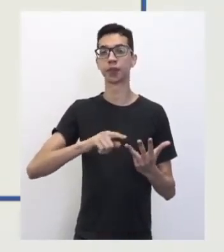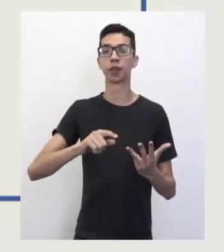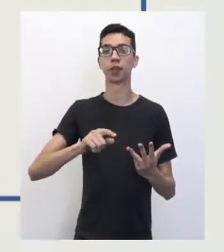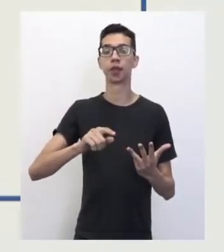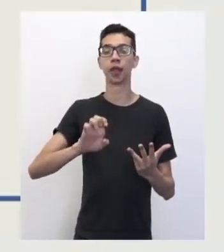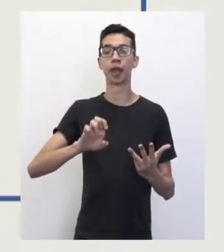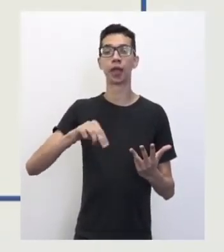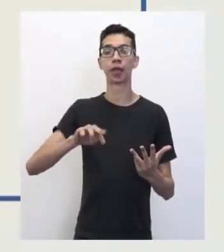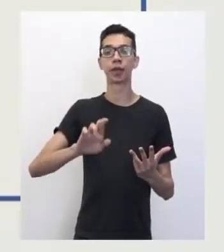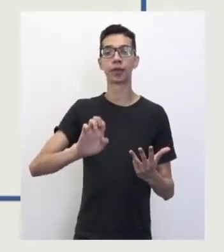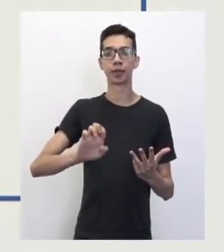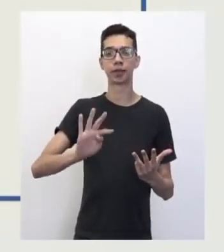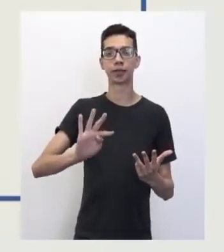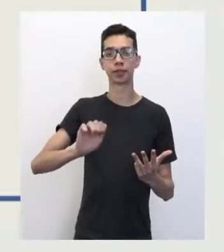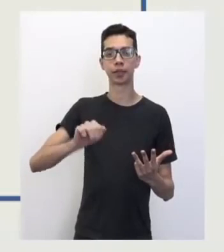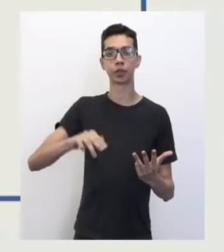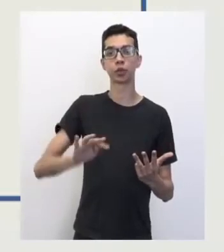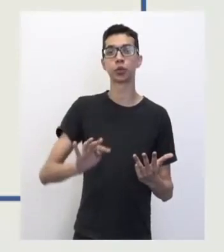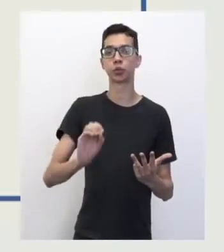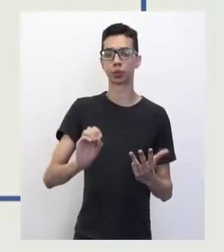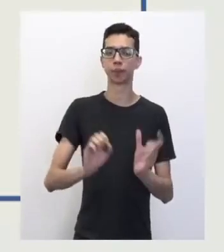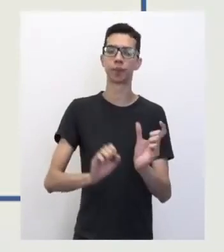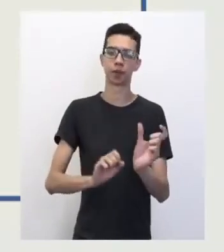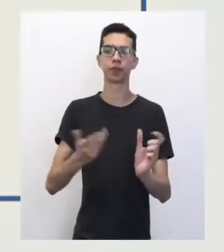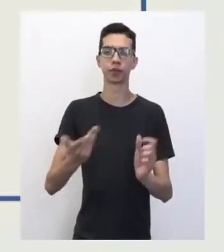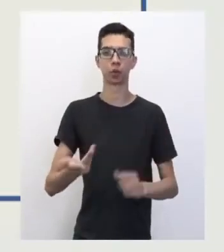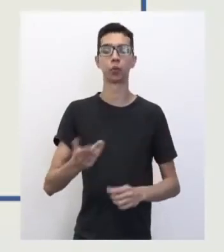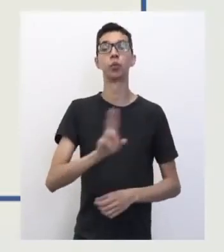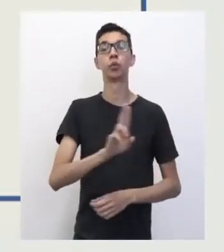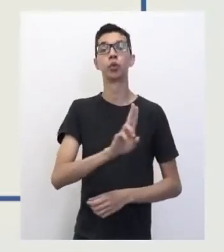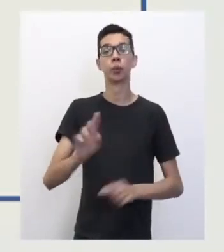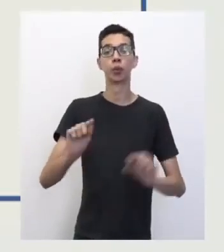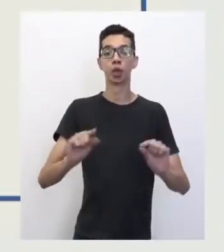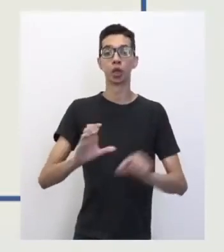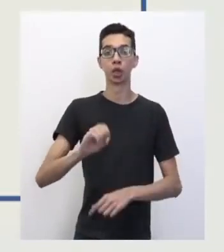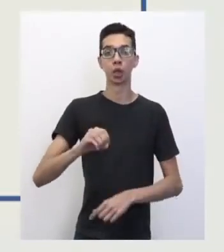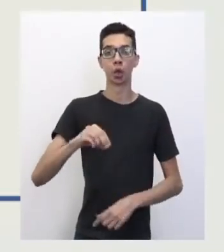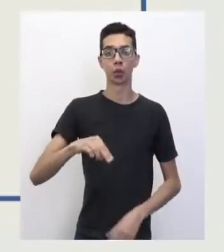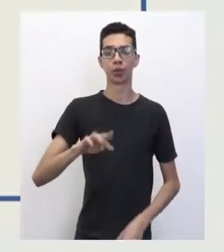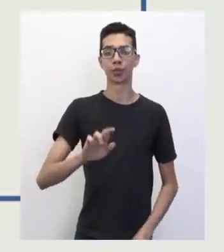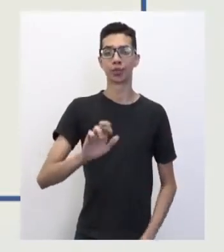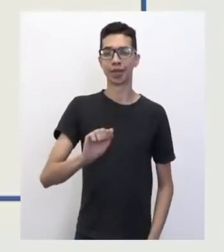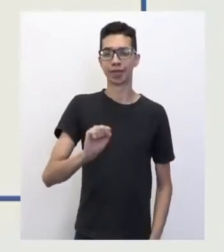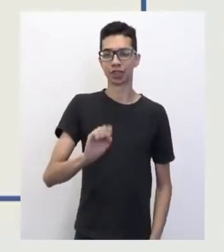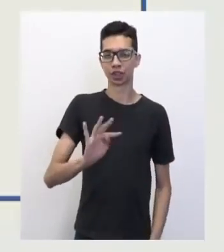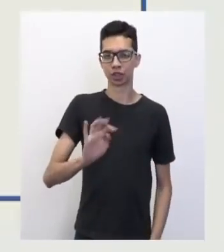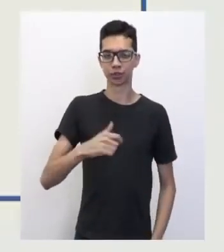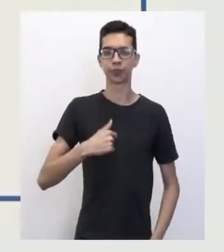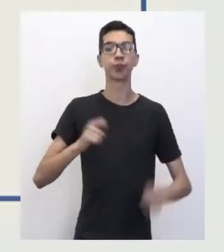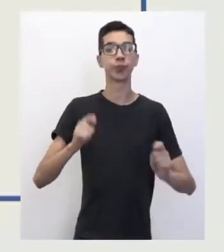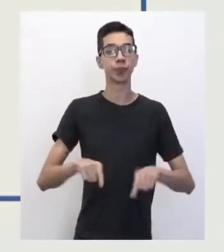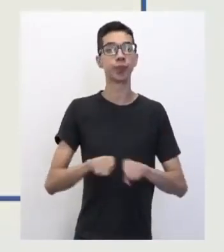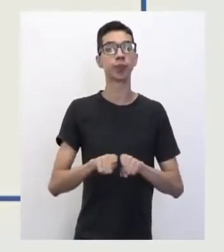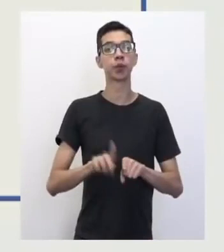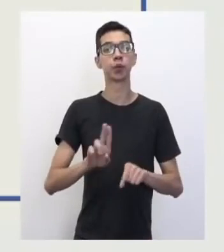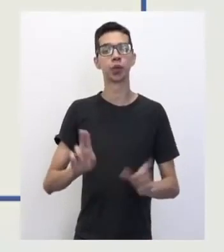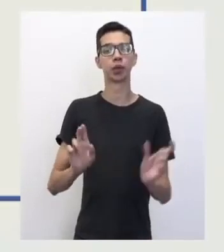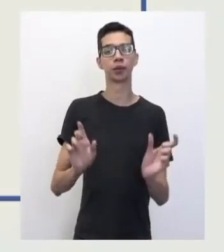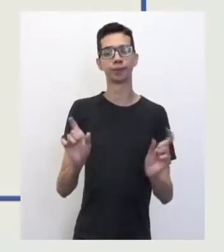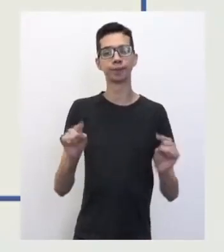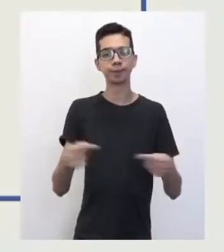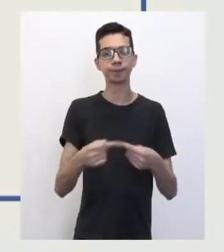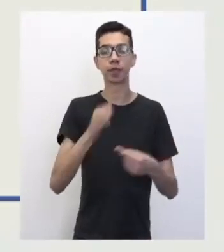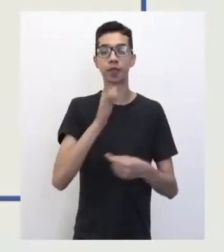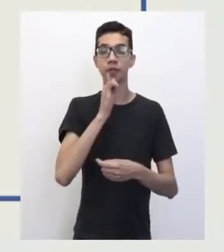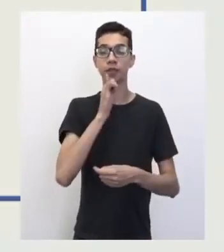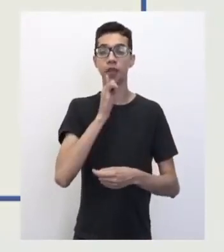expõem contrastes, tá? Eu posso utilizar os marcadores para expor alternativas, como é o